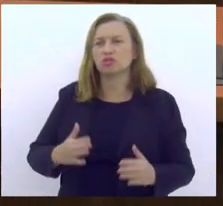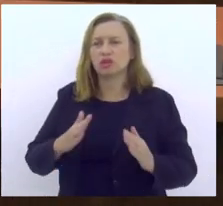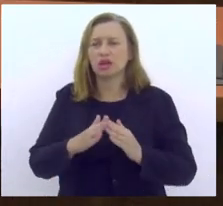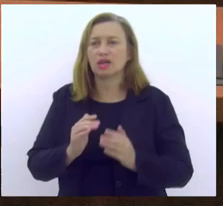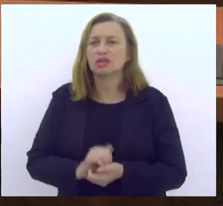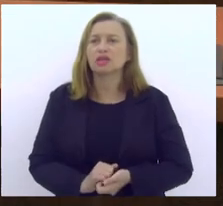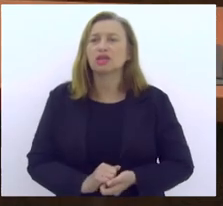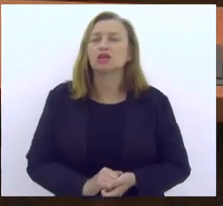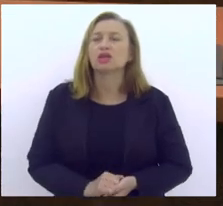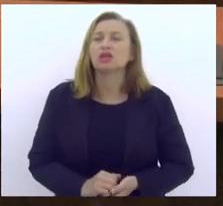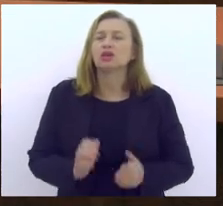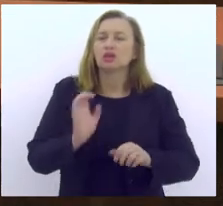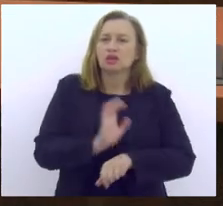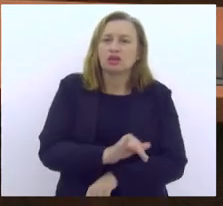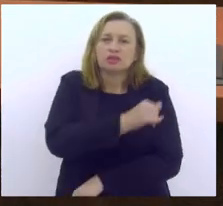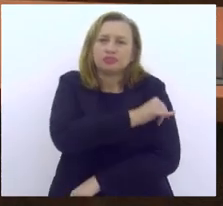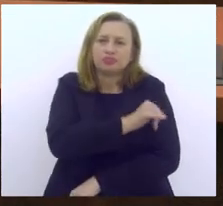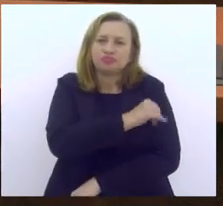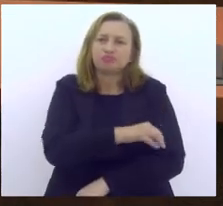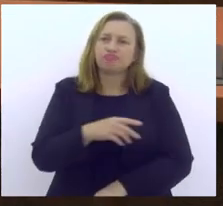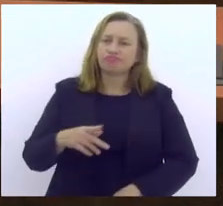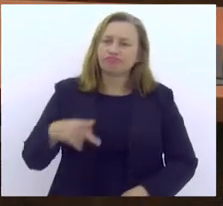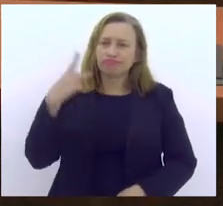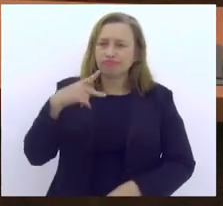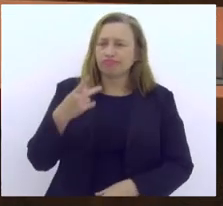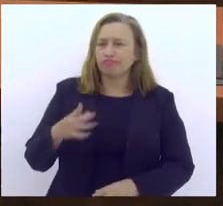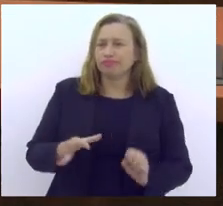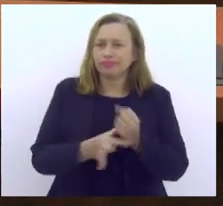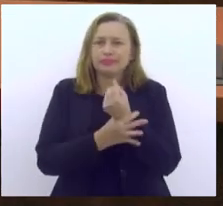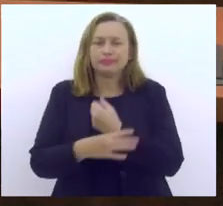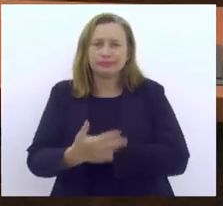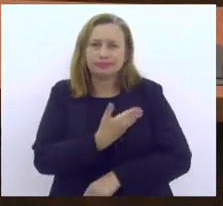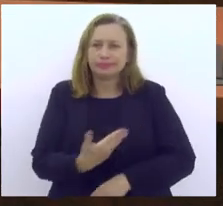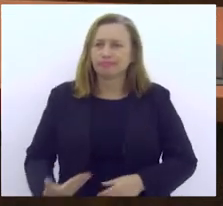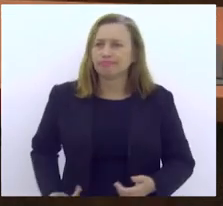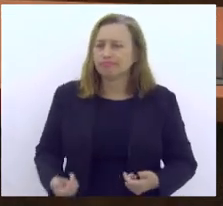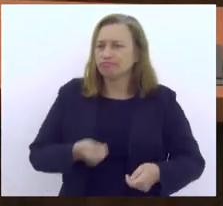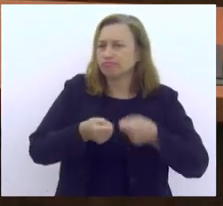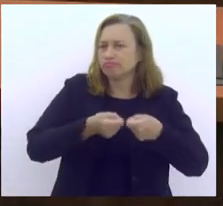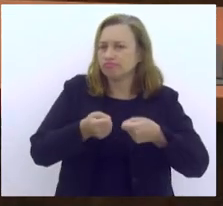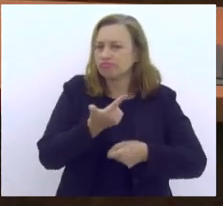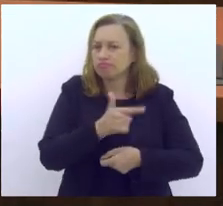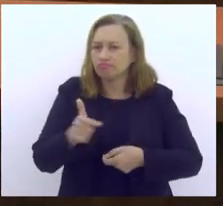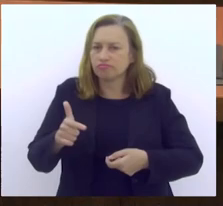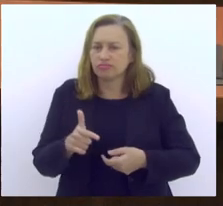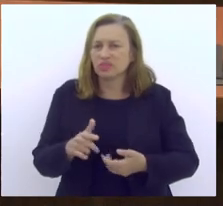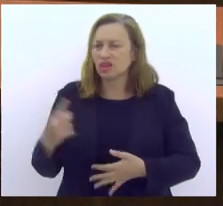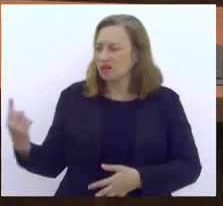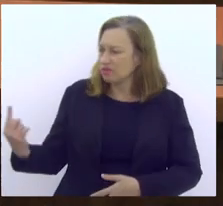uma política de segurança pública que está fora de controle. Não adianta a gente vir aqui e bradar